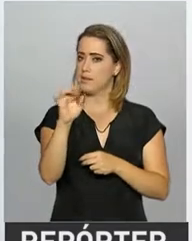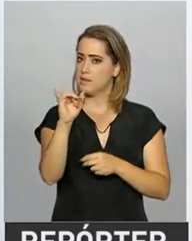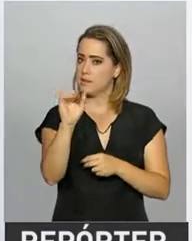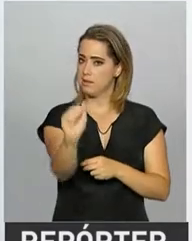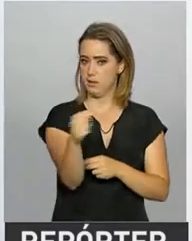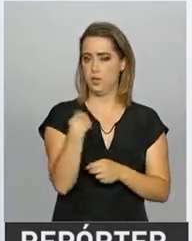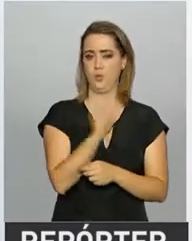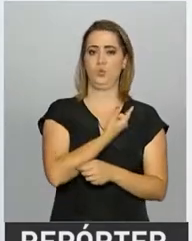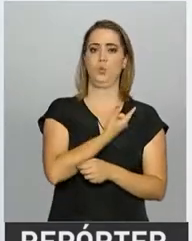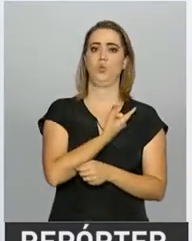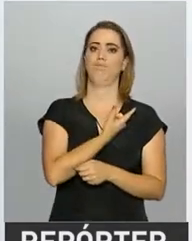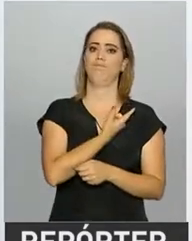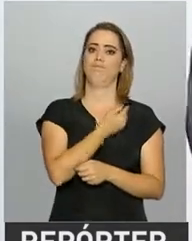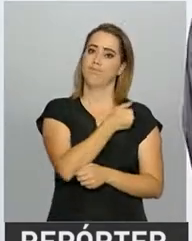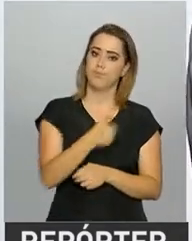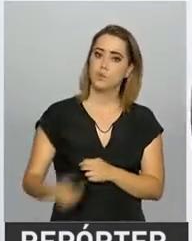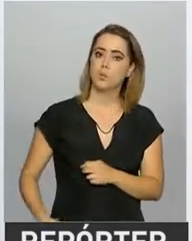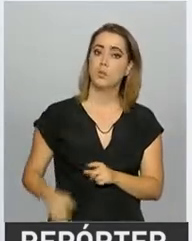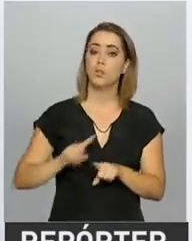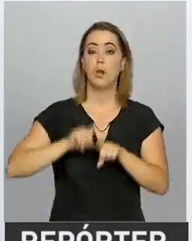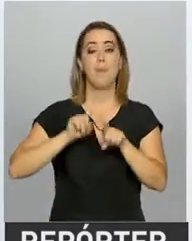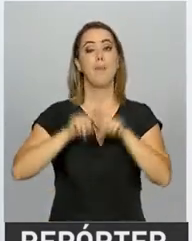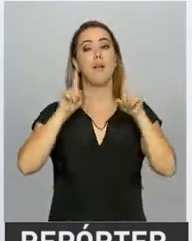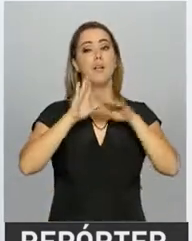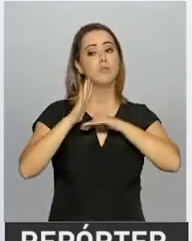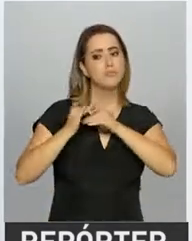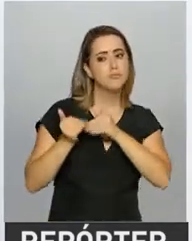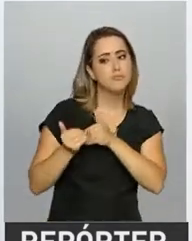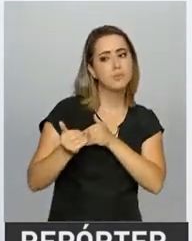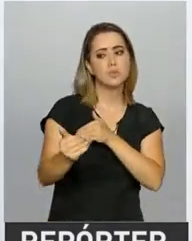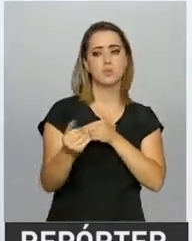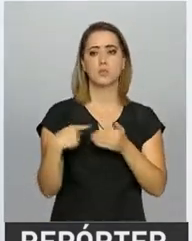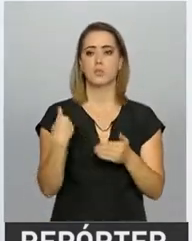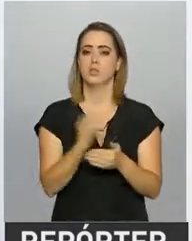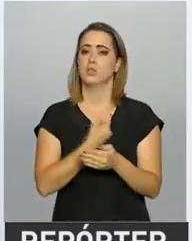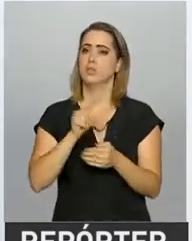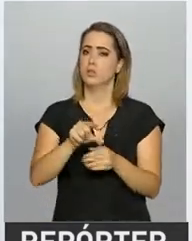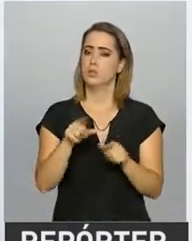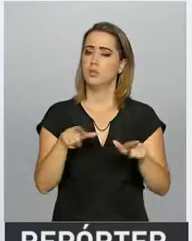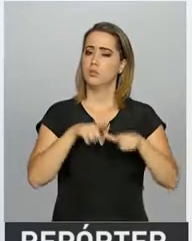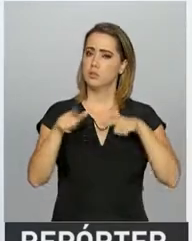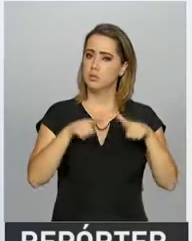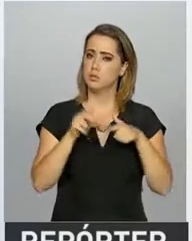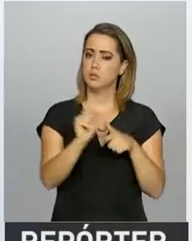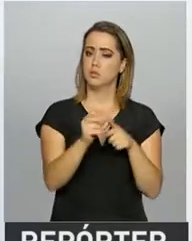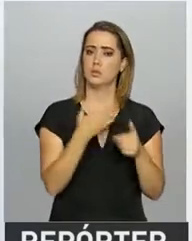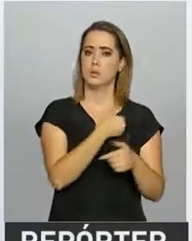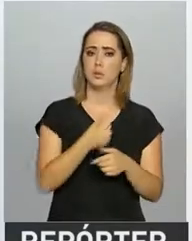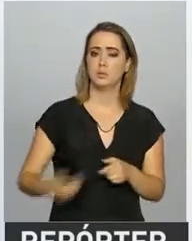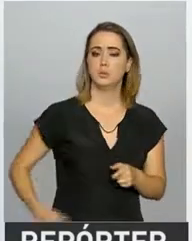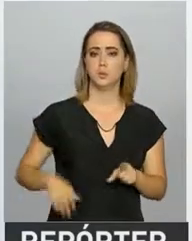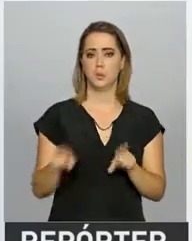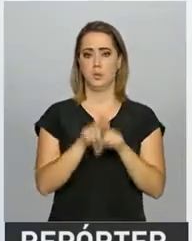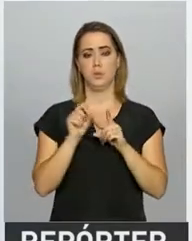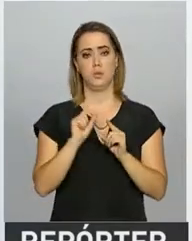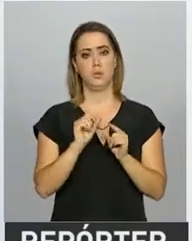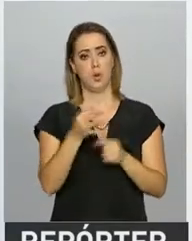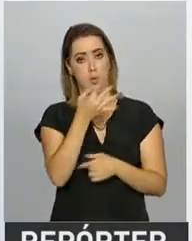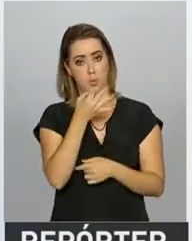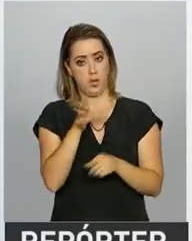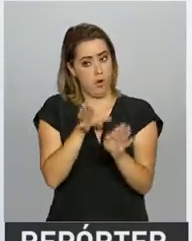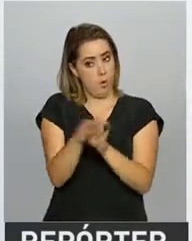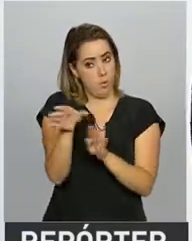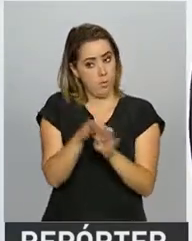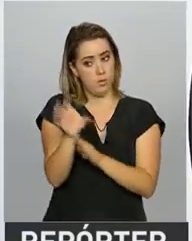Daqui a uns tempos, em face das providências que estão sendo tomadas pelo governo, com as sugestões do